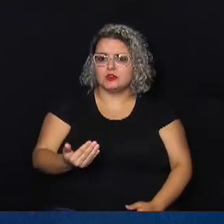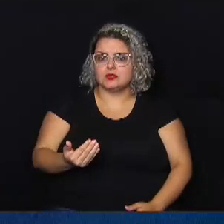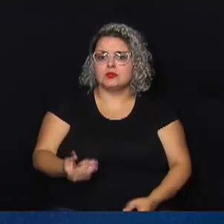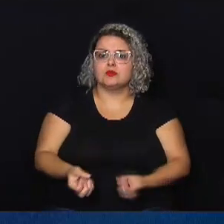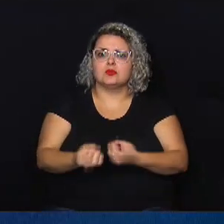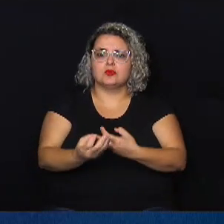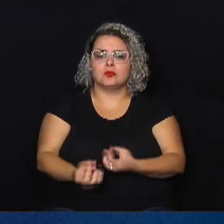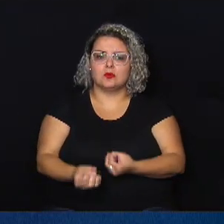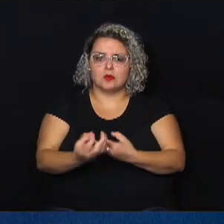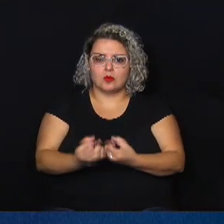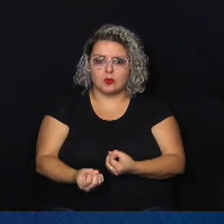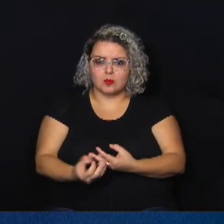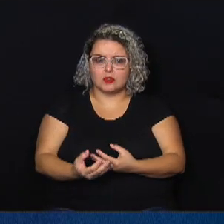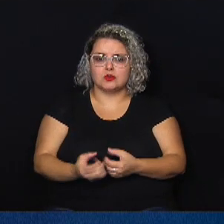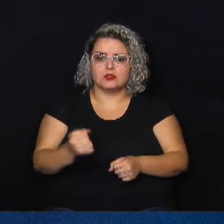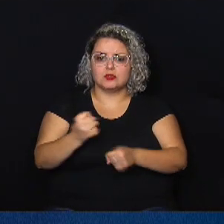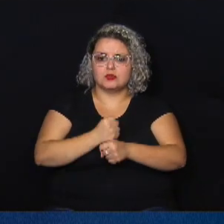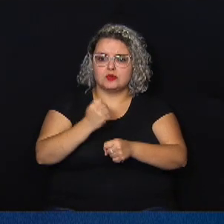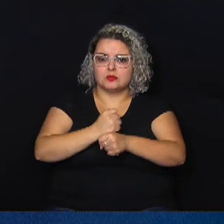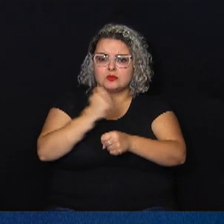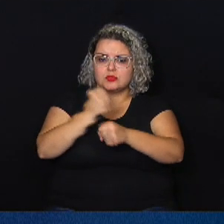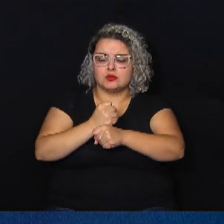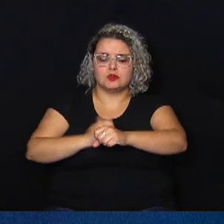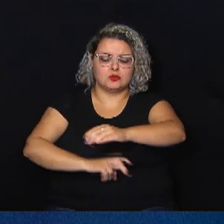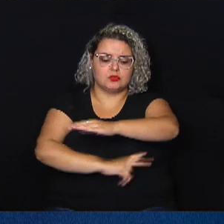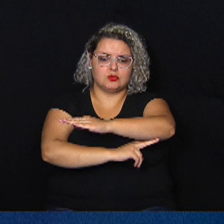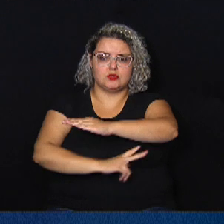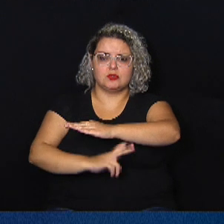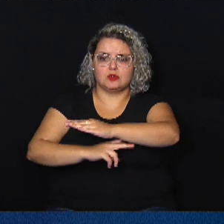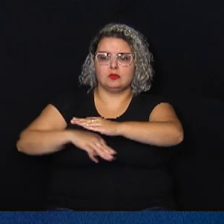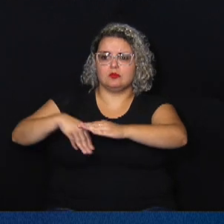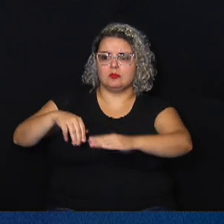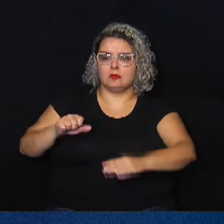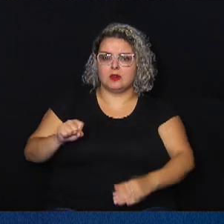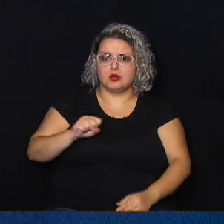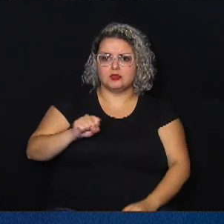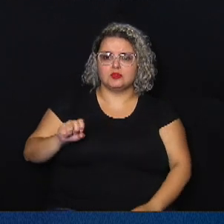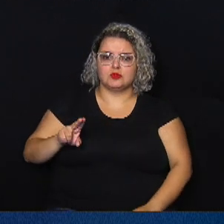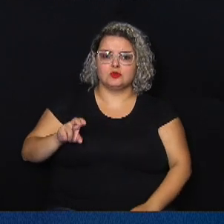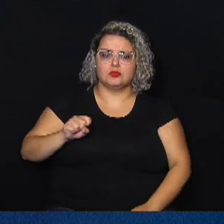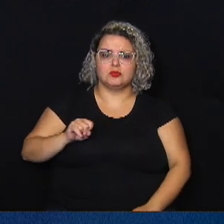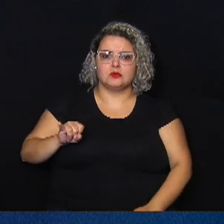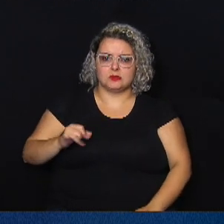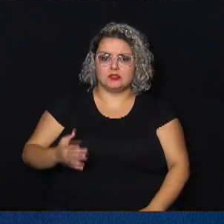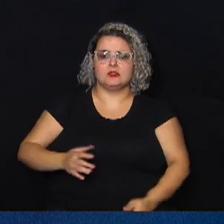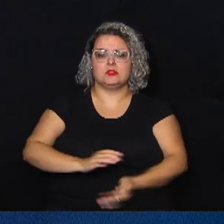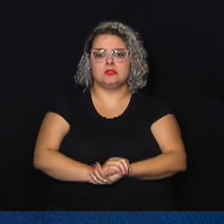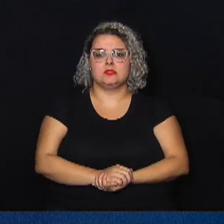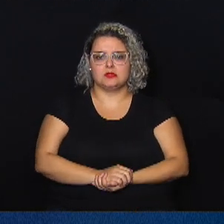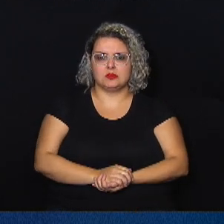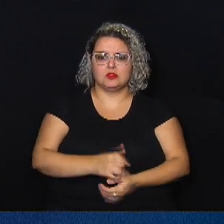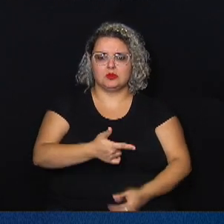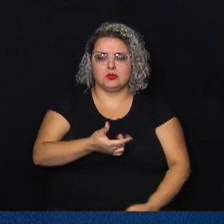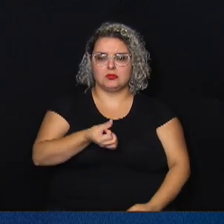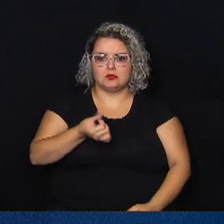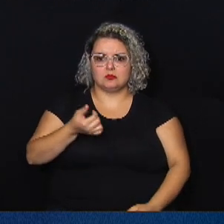informações sobre a reconstrução da Ponte do Massuci, na CAN 268, que liga o distrito do Campo Grande e